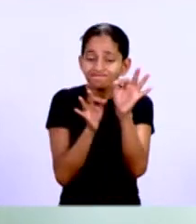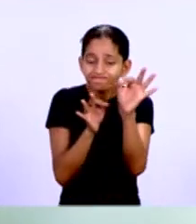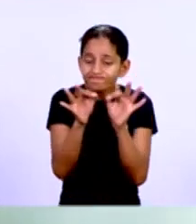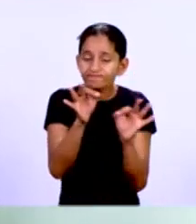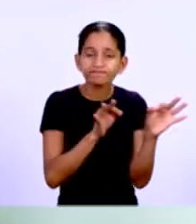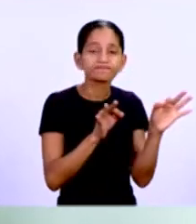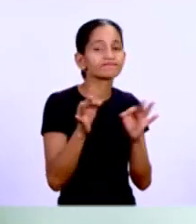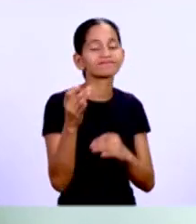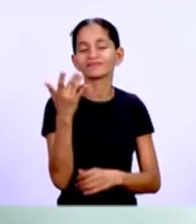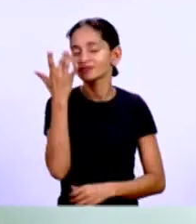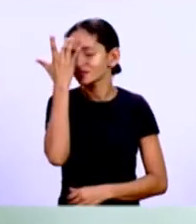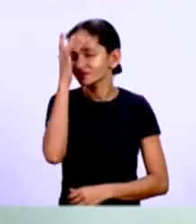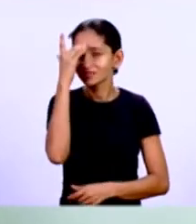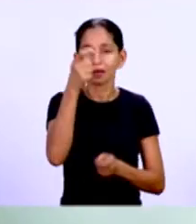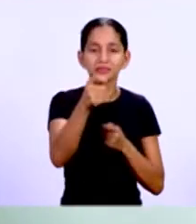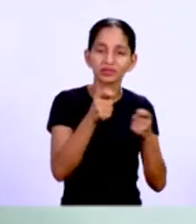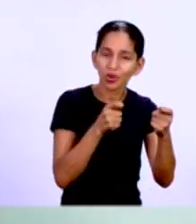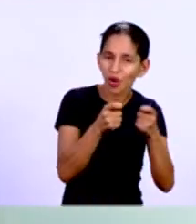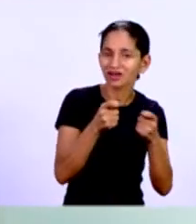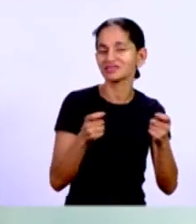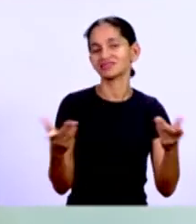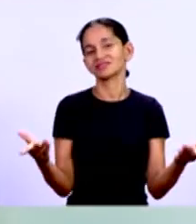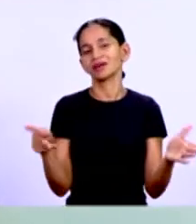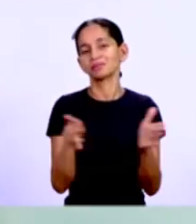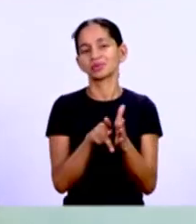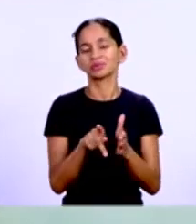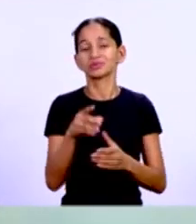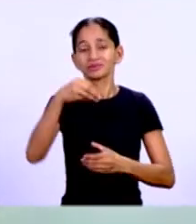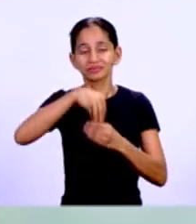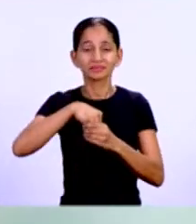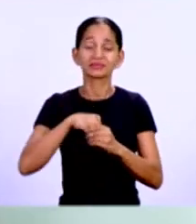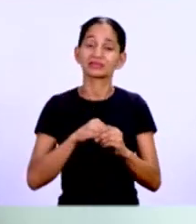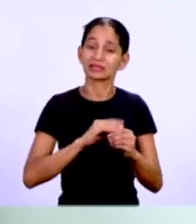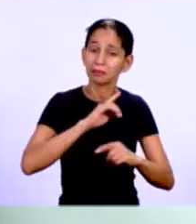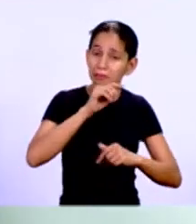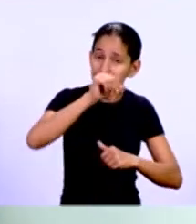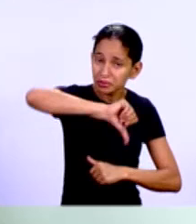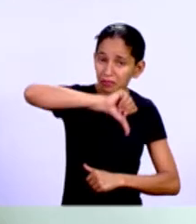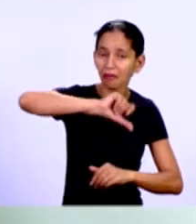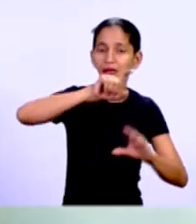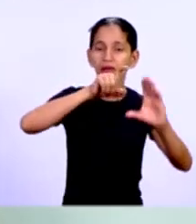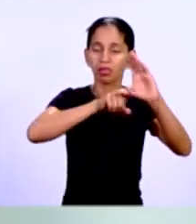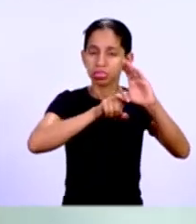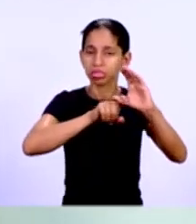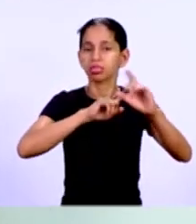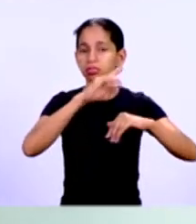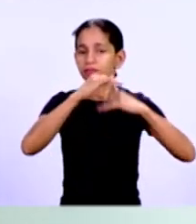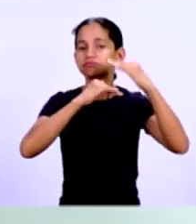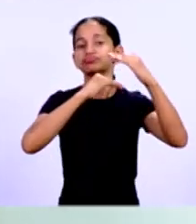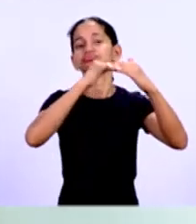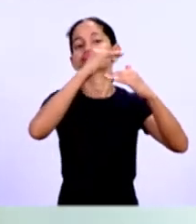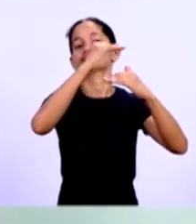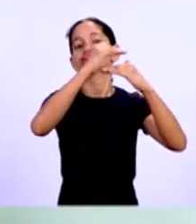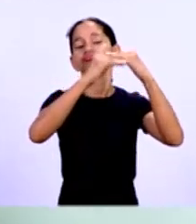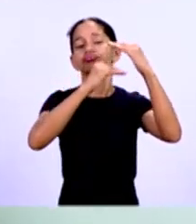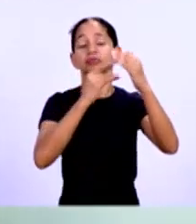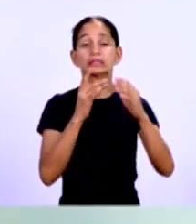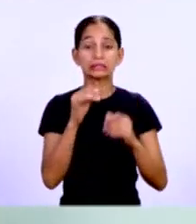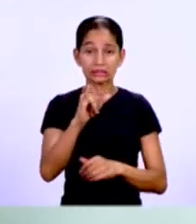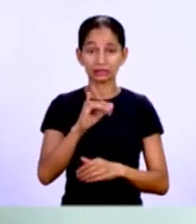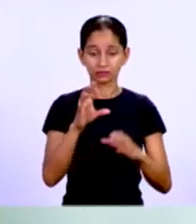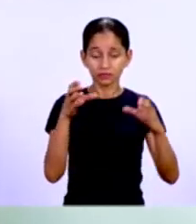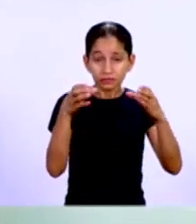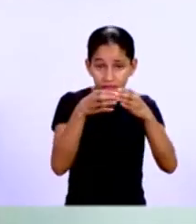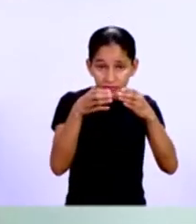risco de inadimplência e aí você está aumentando a sua situação de inadimplência. Então, o risco interno tem a ver com que as decisões que a